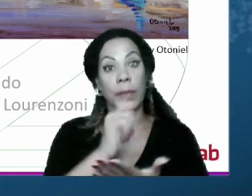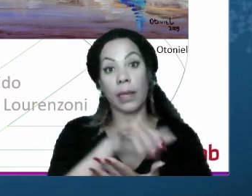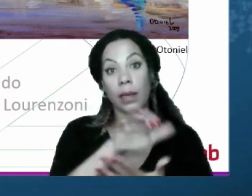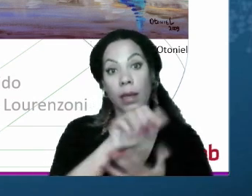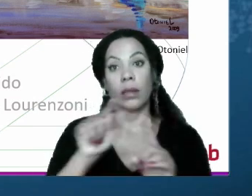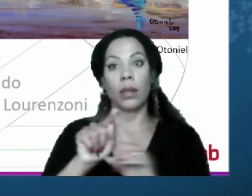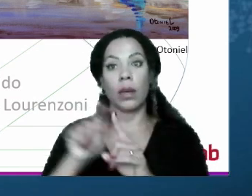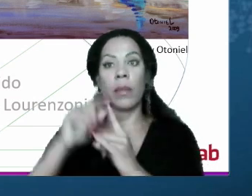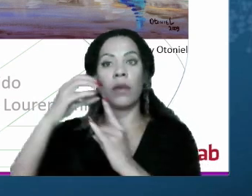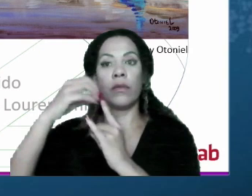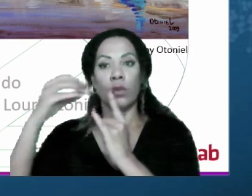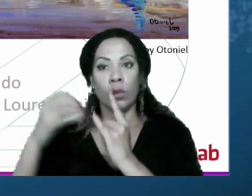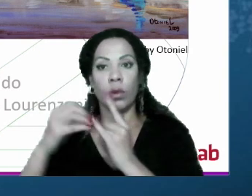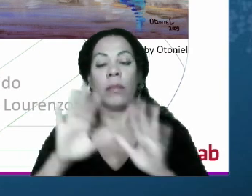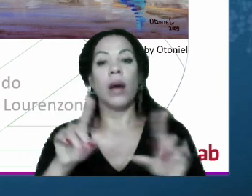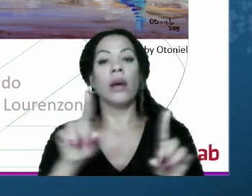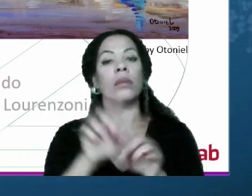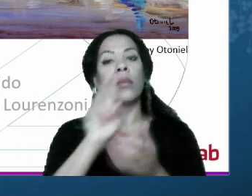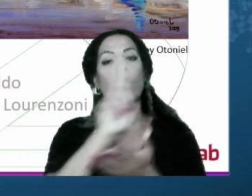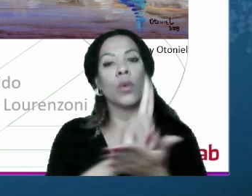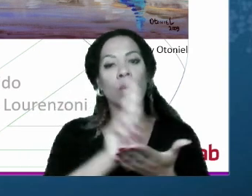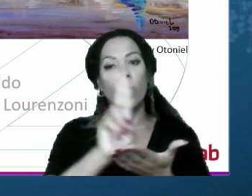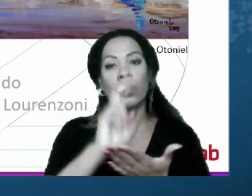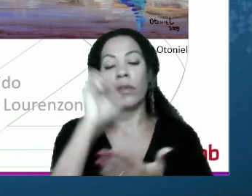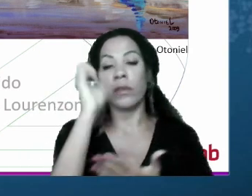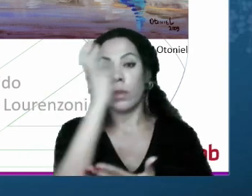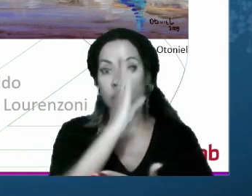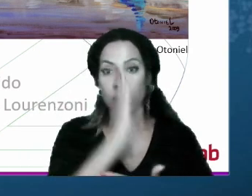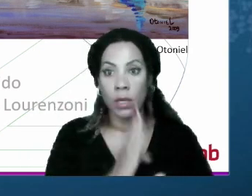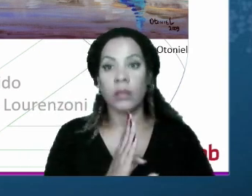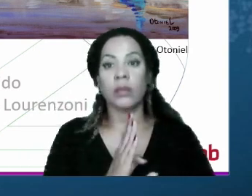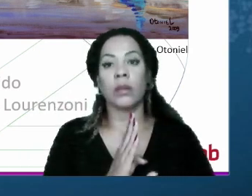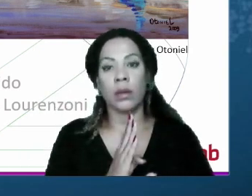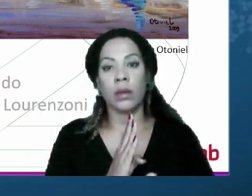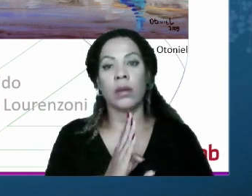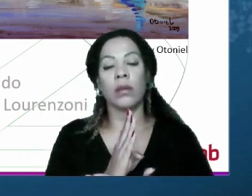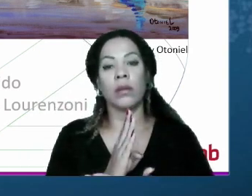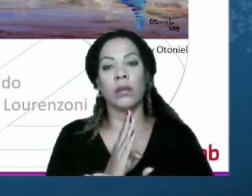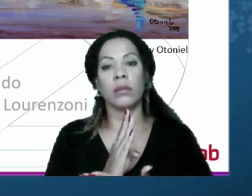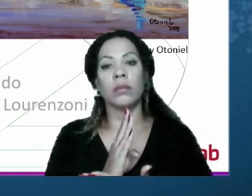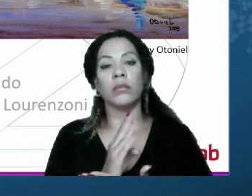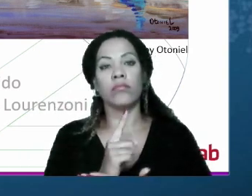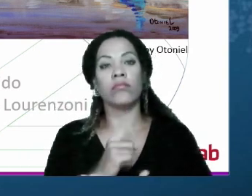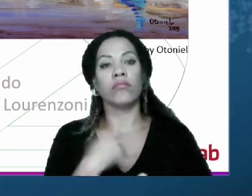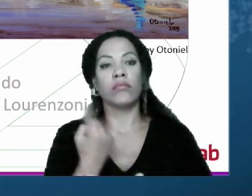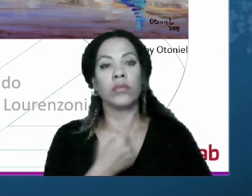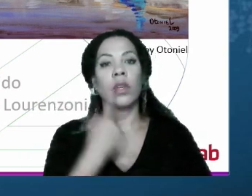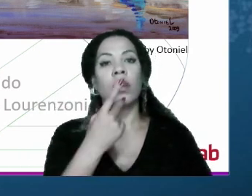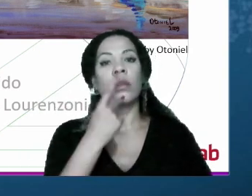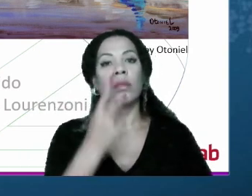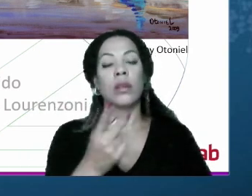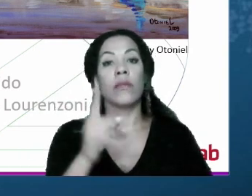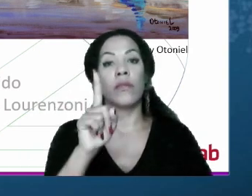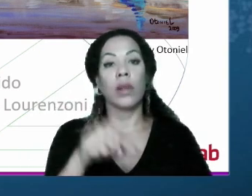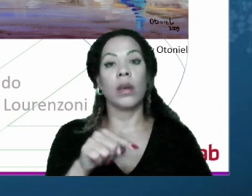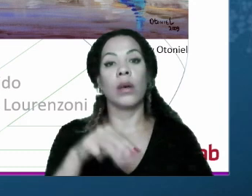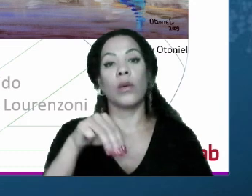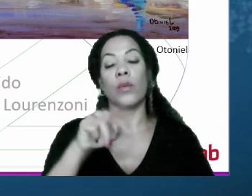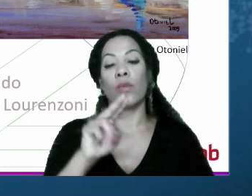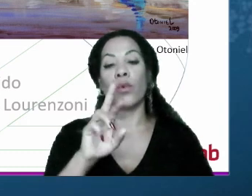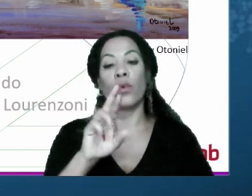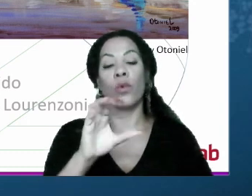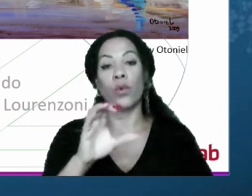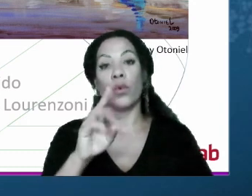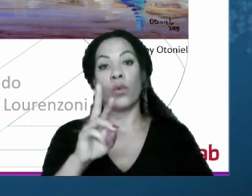Fiocruz, mas também as universidades brasileiras, e que nós chamamos de Mucuripe,